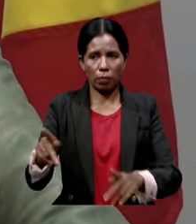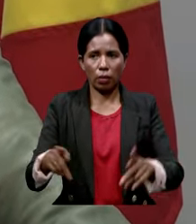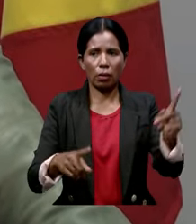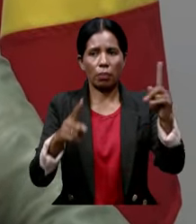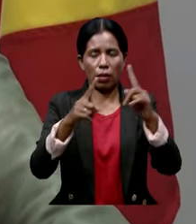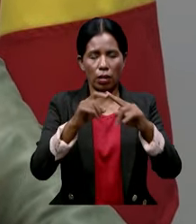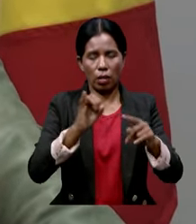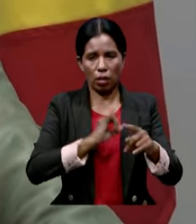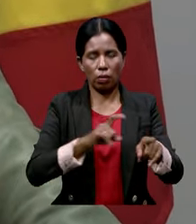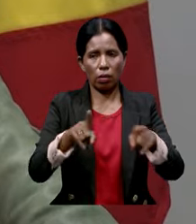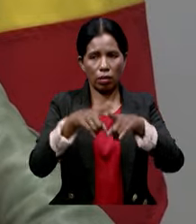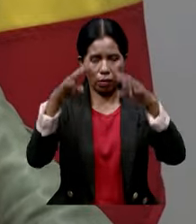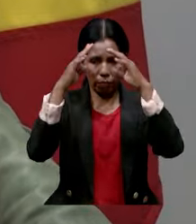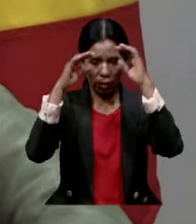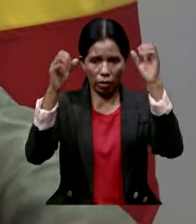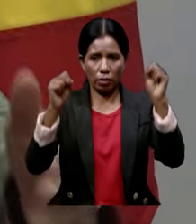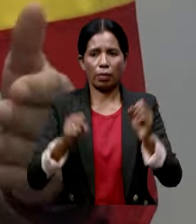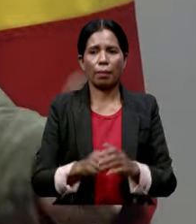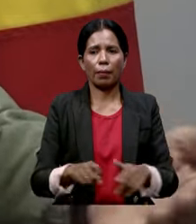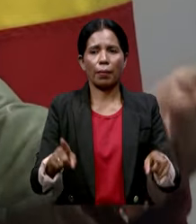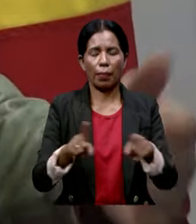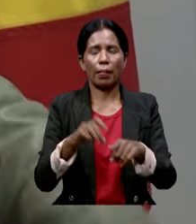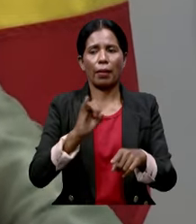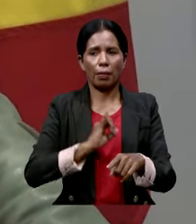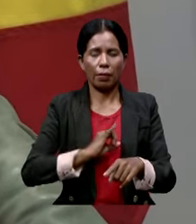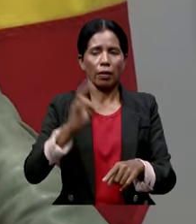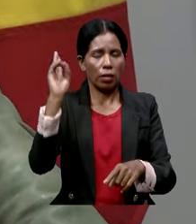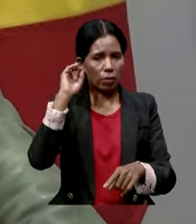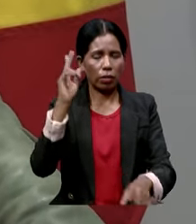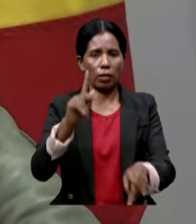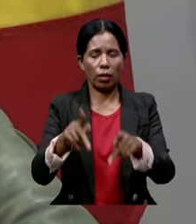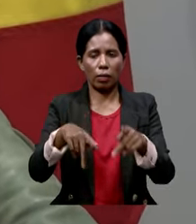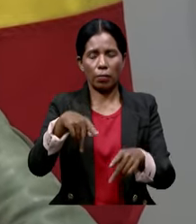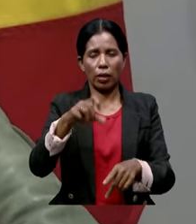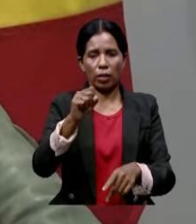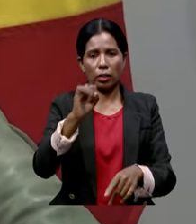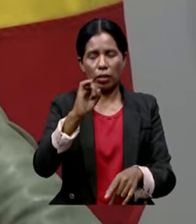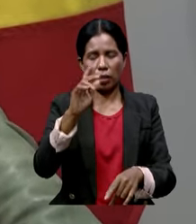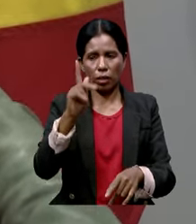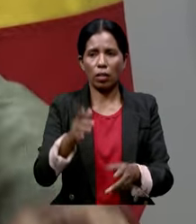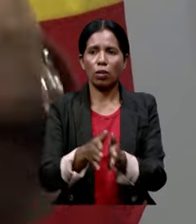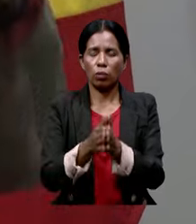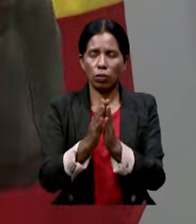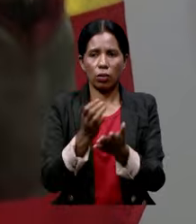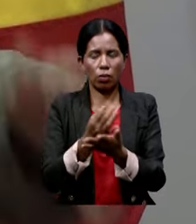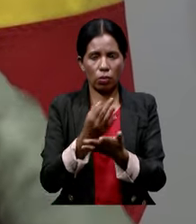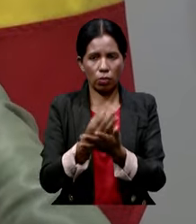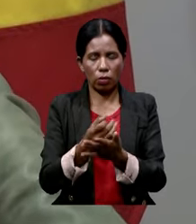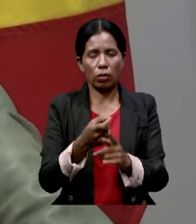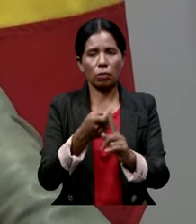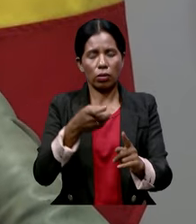presidente. A nessa foi ainda não, a Aurona, elemento psíquida, os roçam, você, senhor,